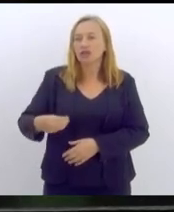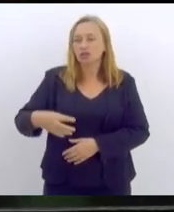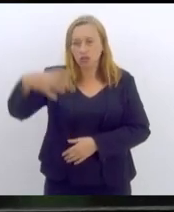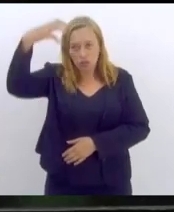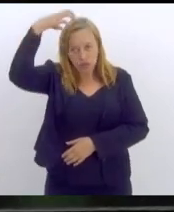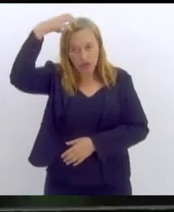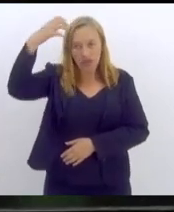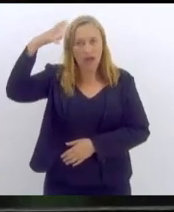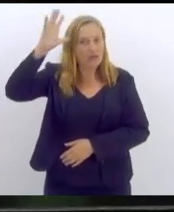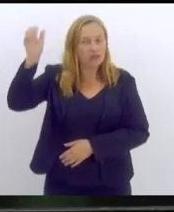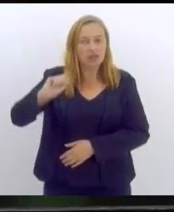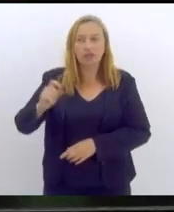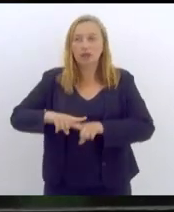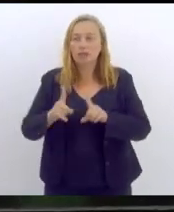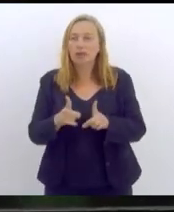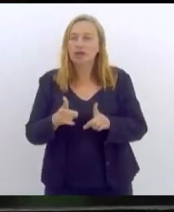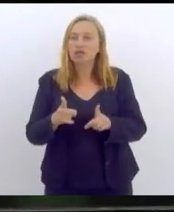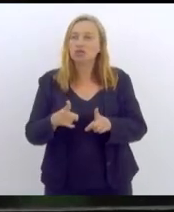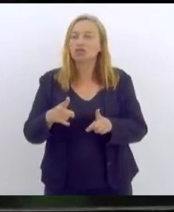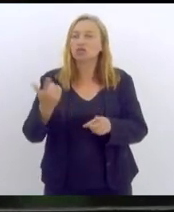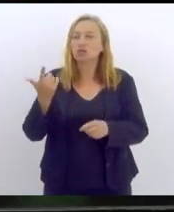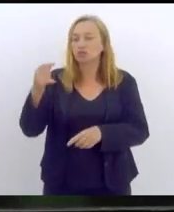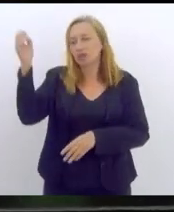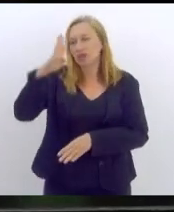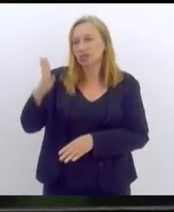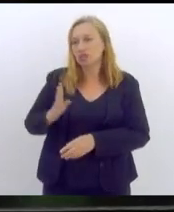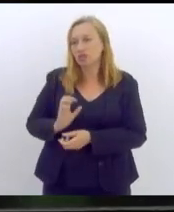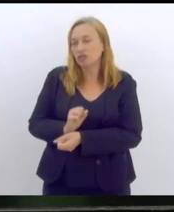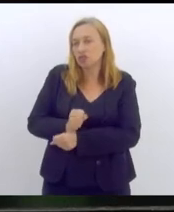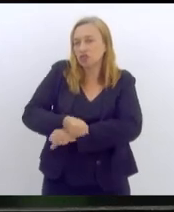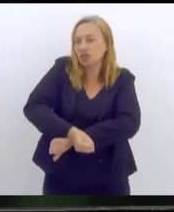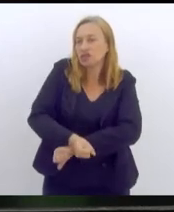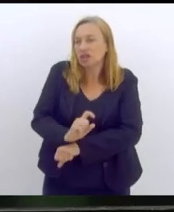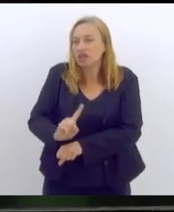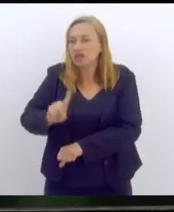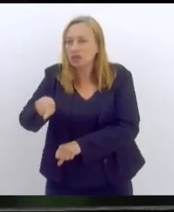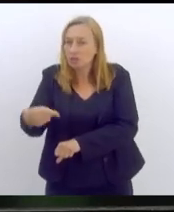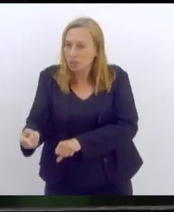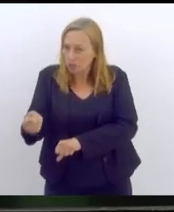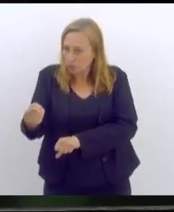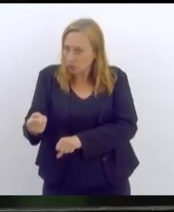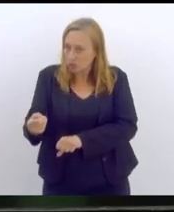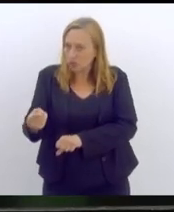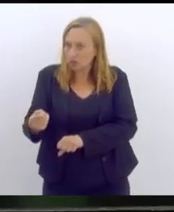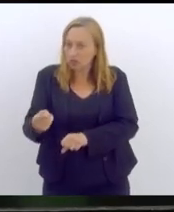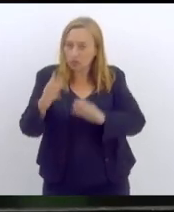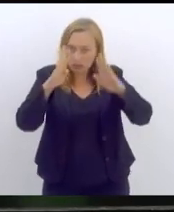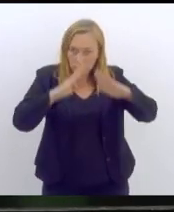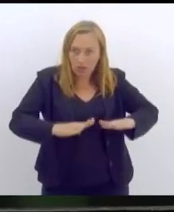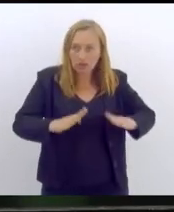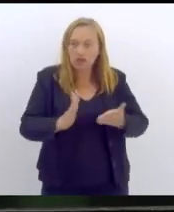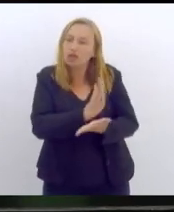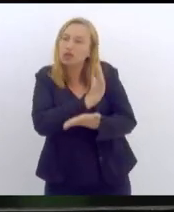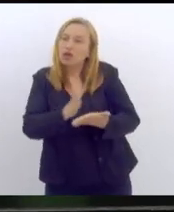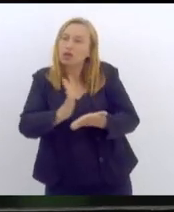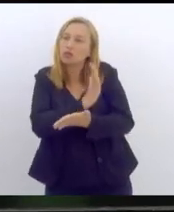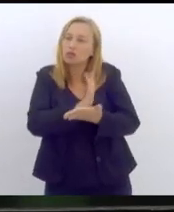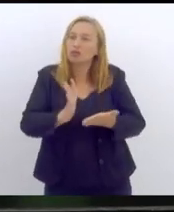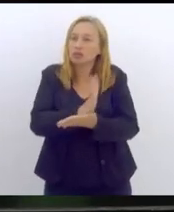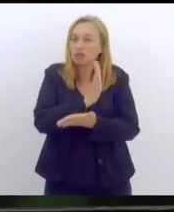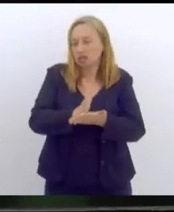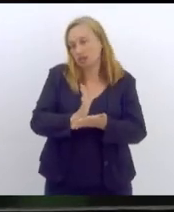no Brasil foi escravizada e depois até se tornou adorada em algumas